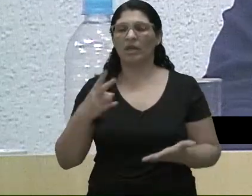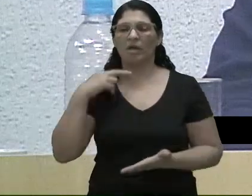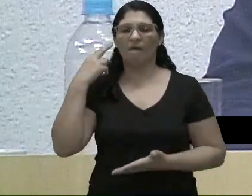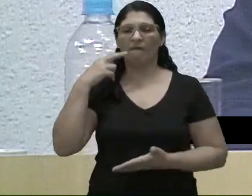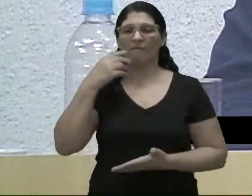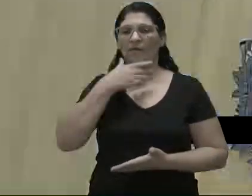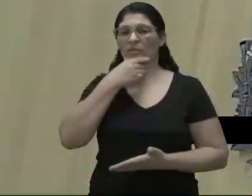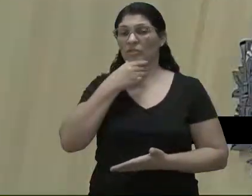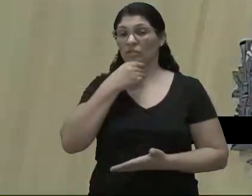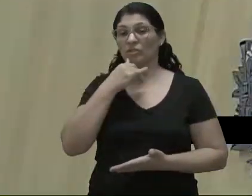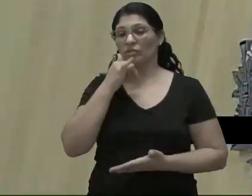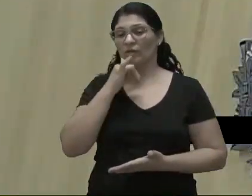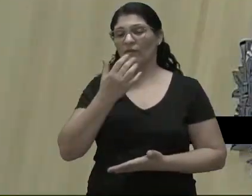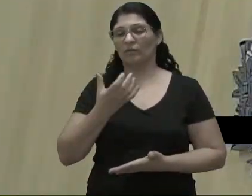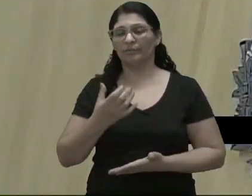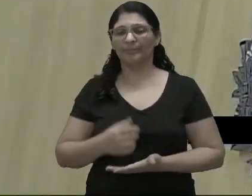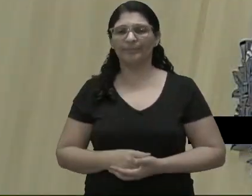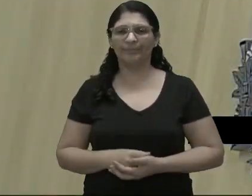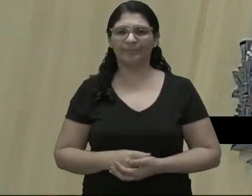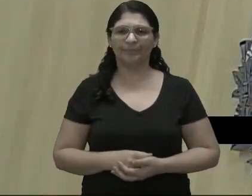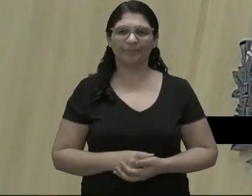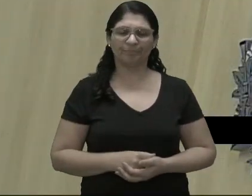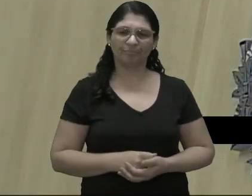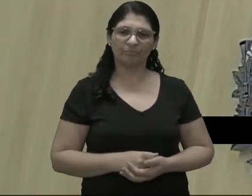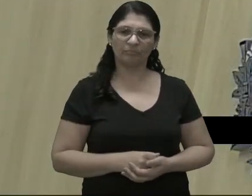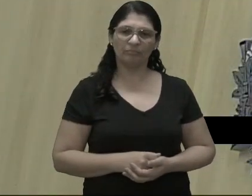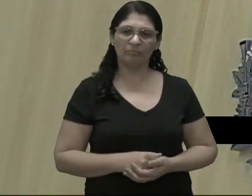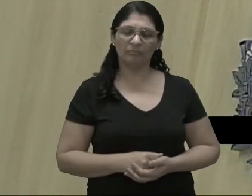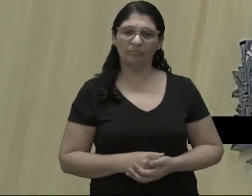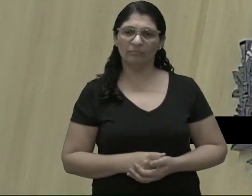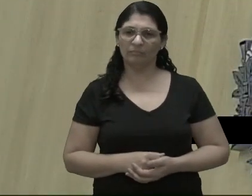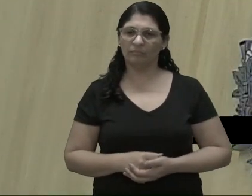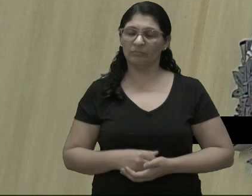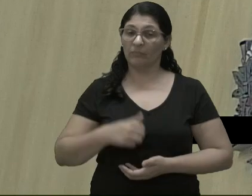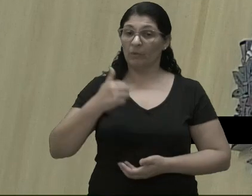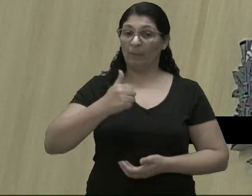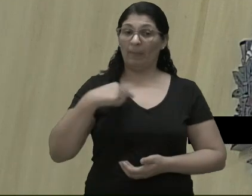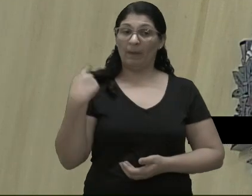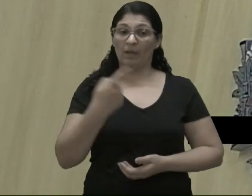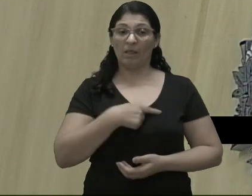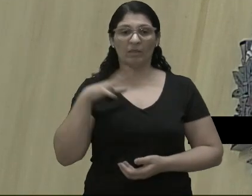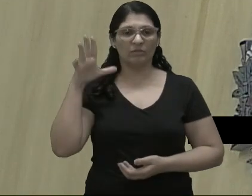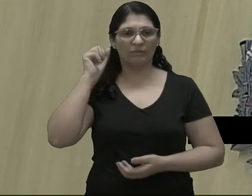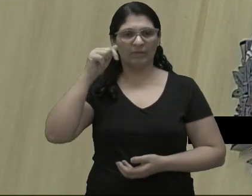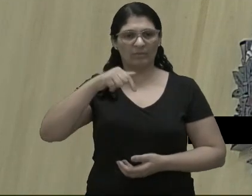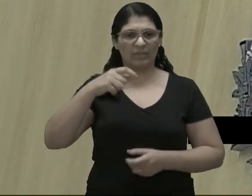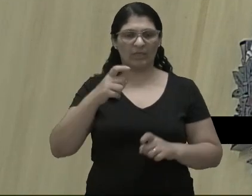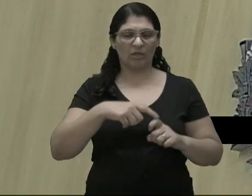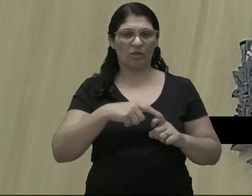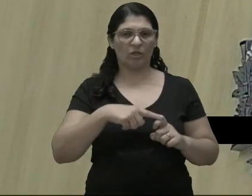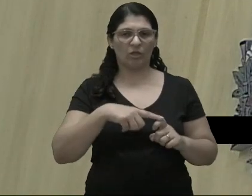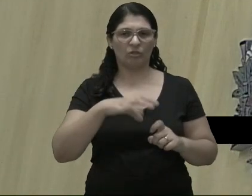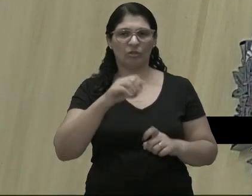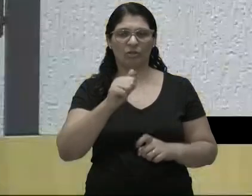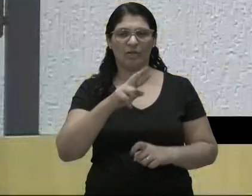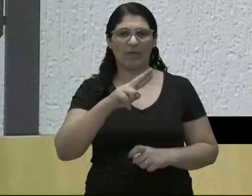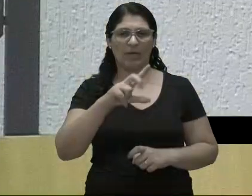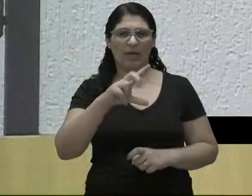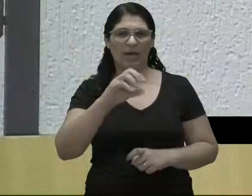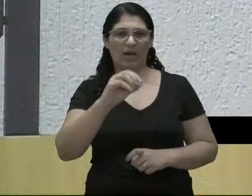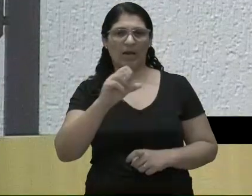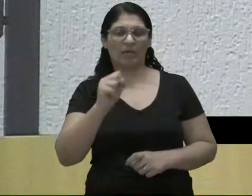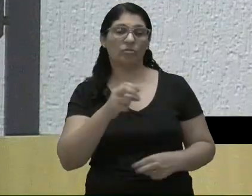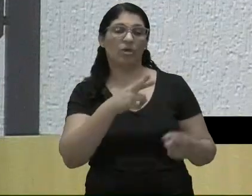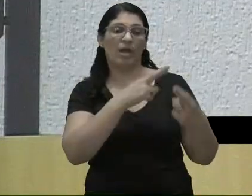alguma coisa? É só o primeiro que nós ouvimos aqui, foi o doutor Carlos Guilherme, né? Sim. Ele é